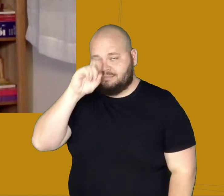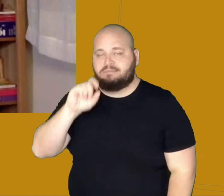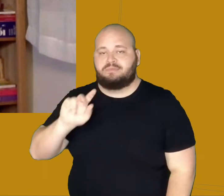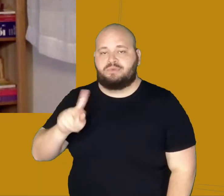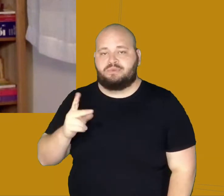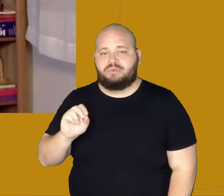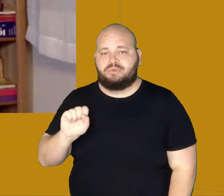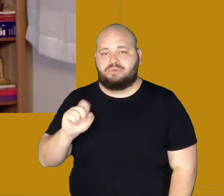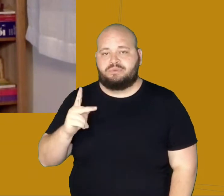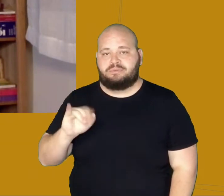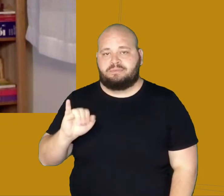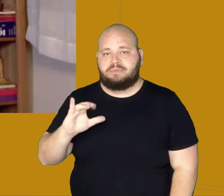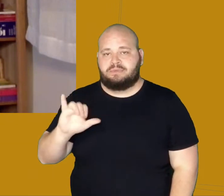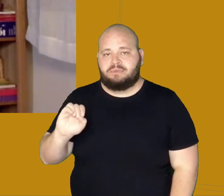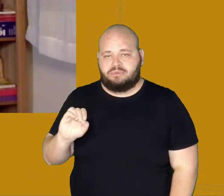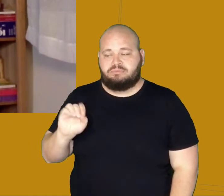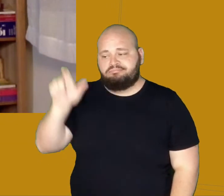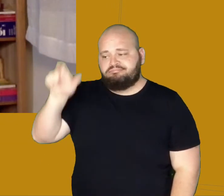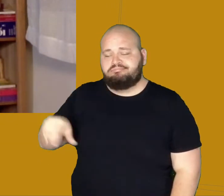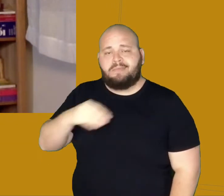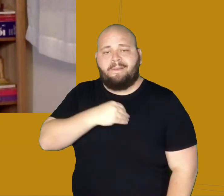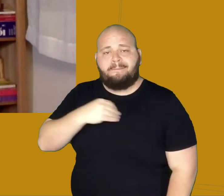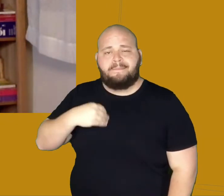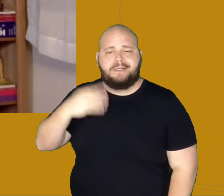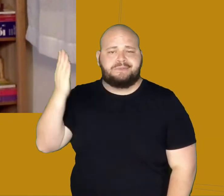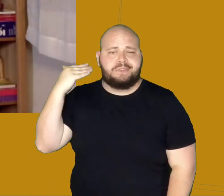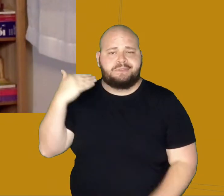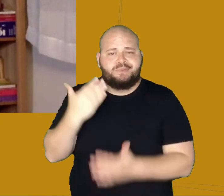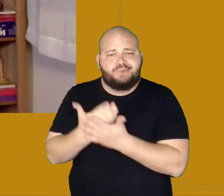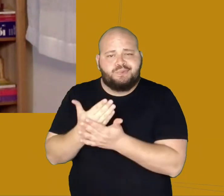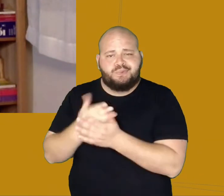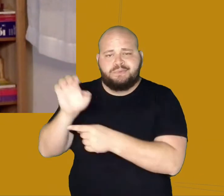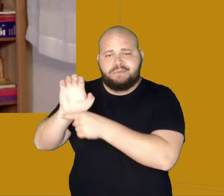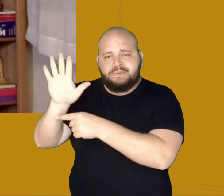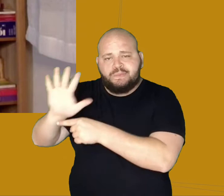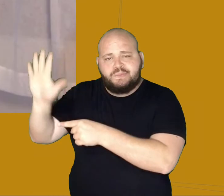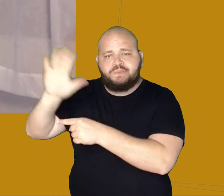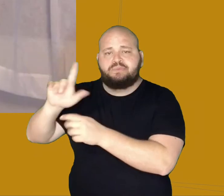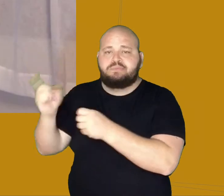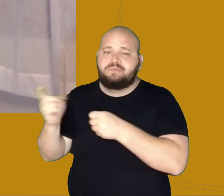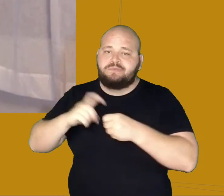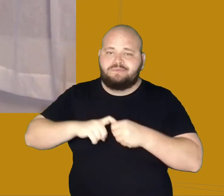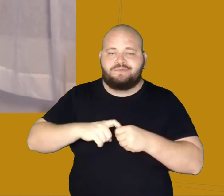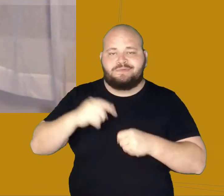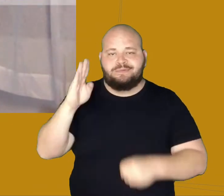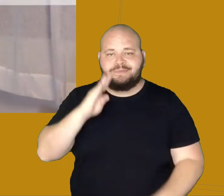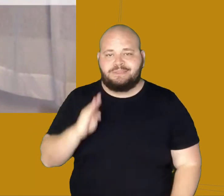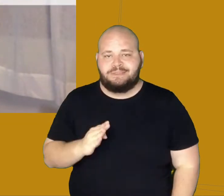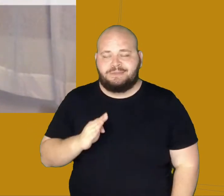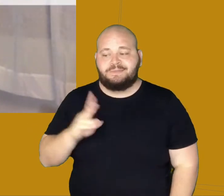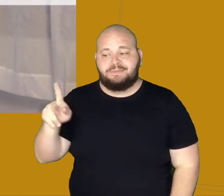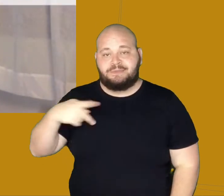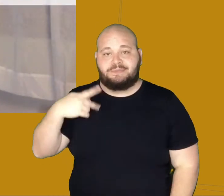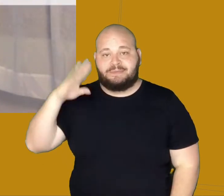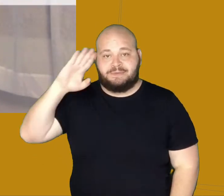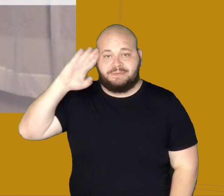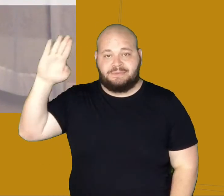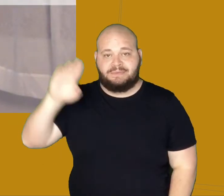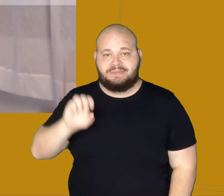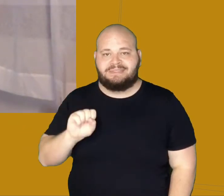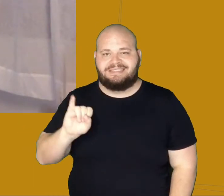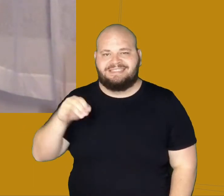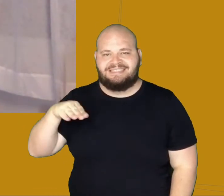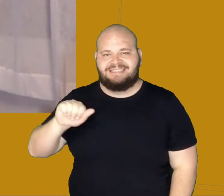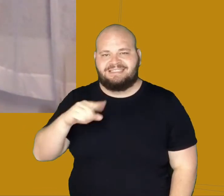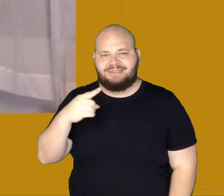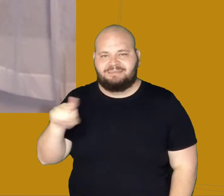hospício, por parte de um médico local recém-chegado de seus estudos na Europa. O nosso protagonista, Simão Bacamarte,